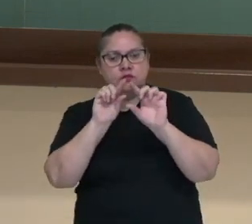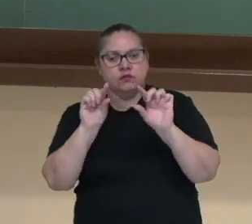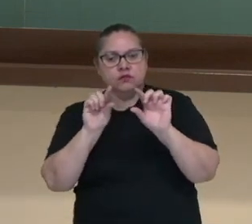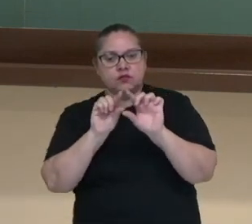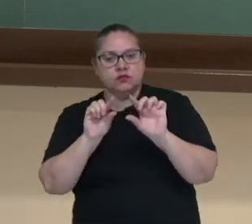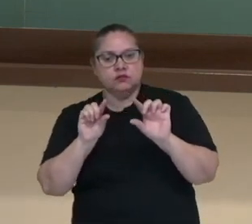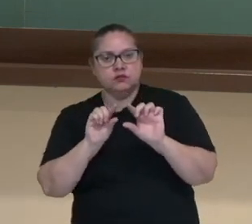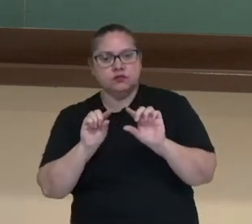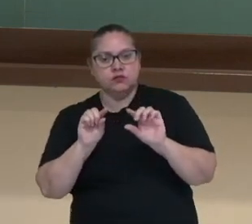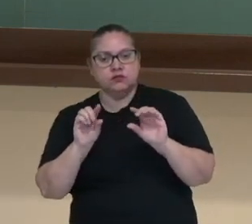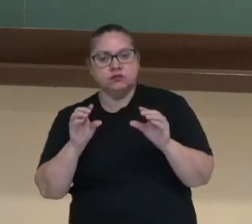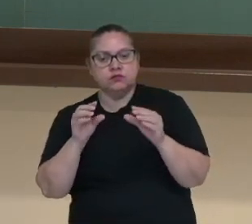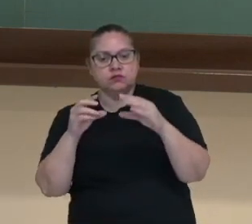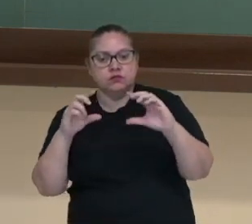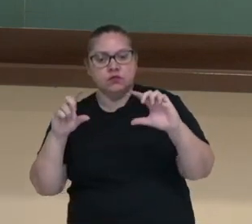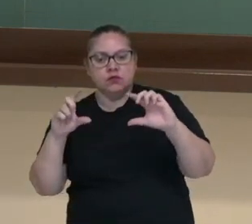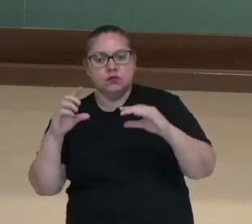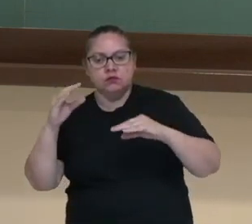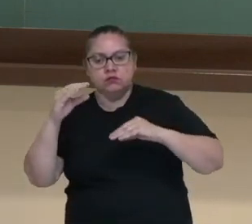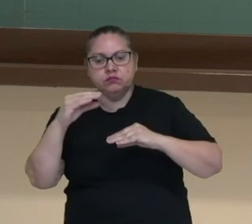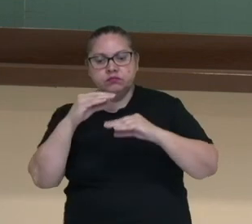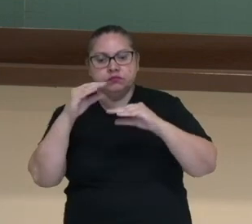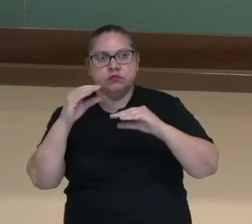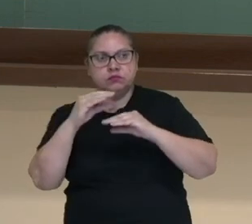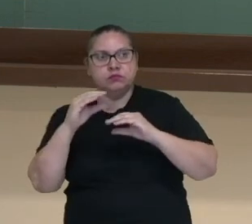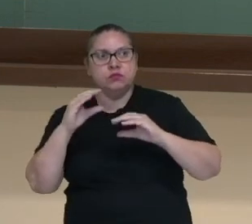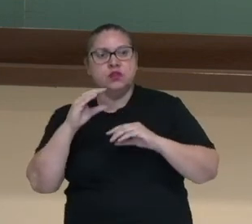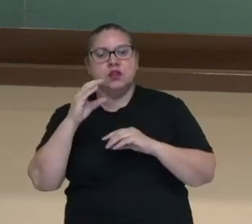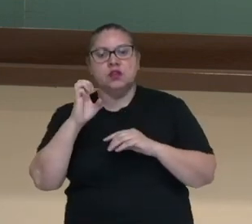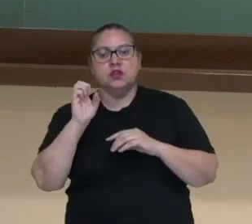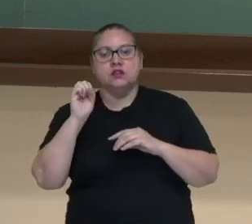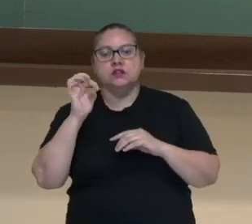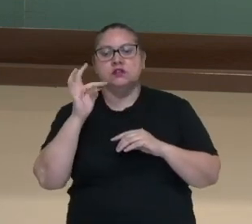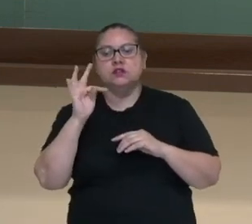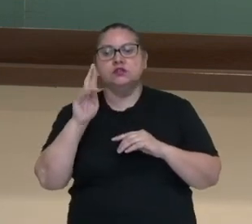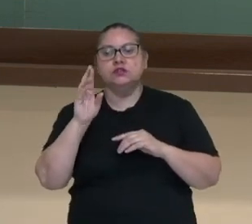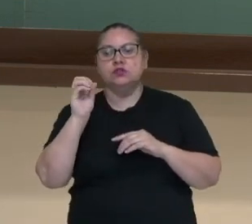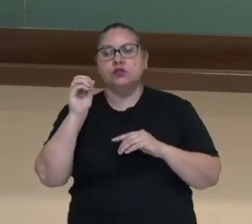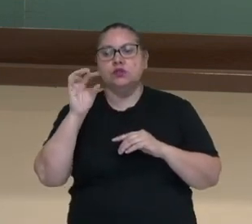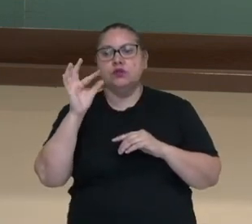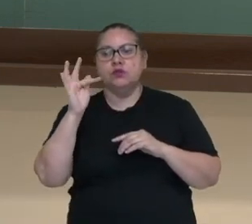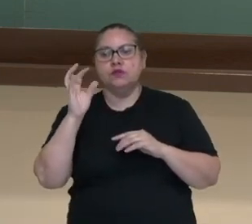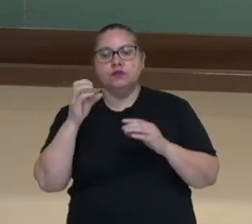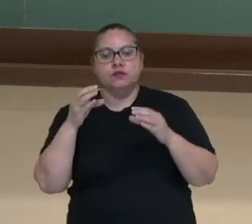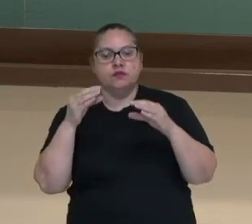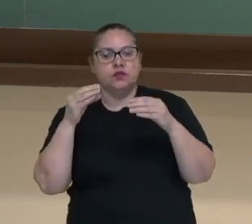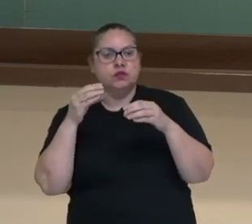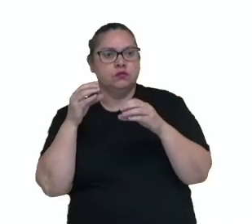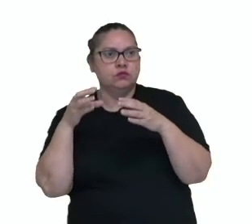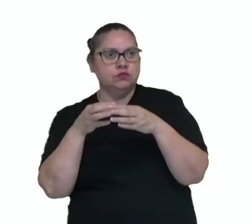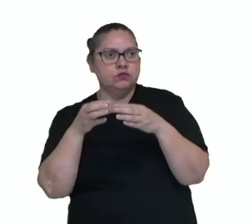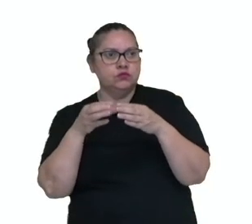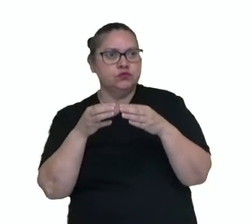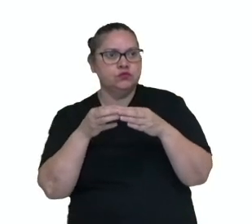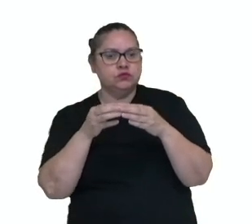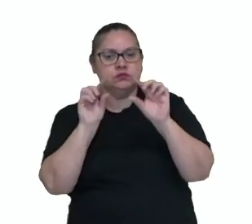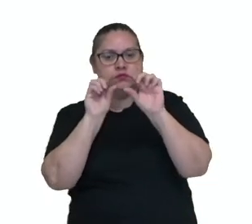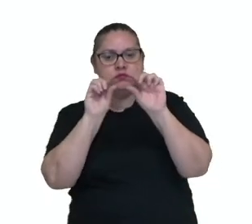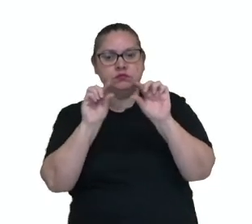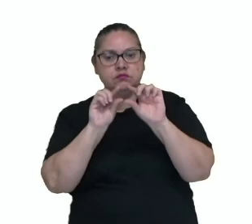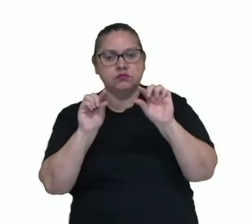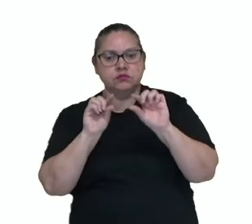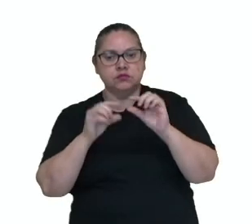e o agrupamento de versos damos o nome de estrofe, né? Então, conjunto de versos. E o verso, cada linha do